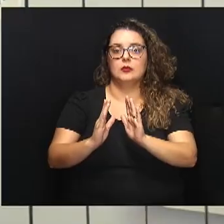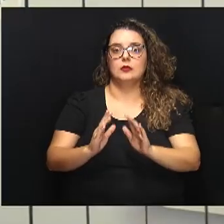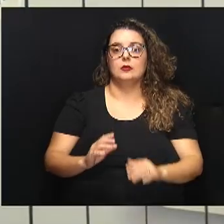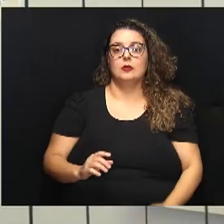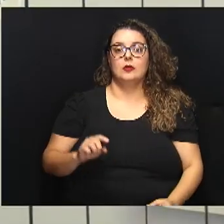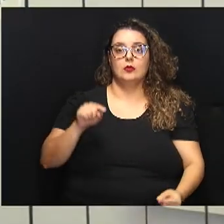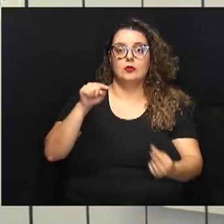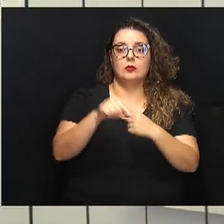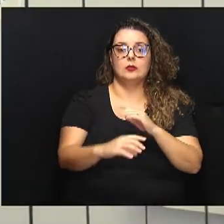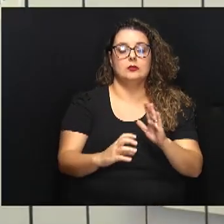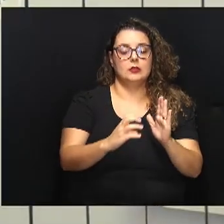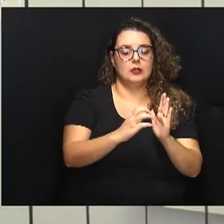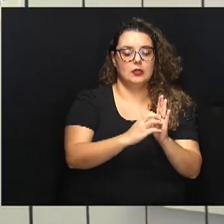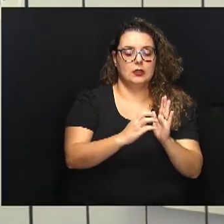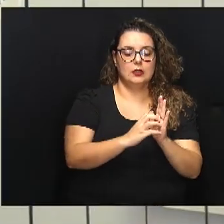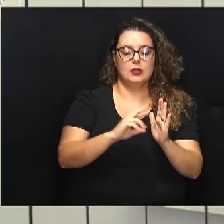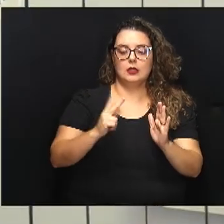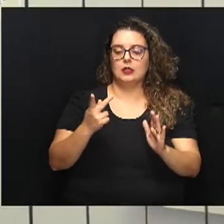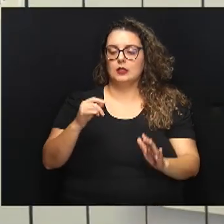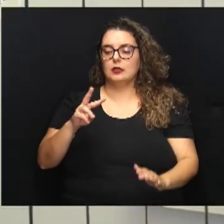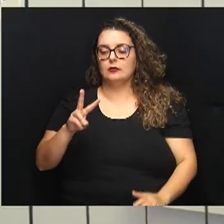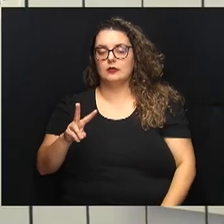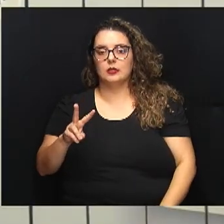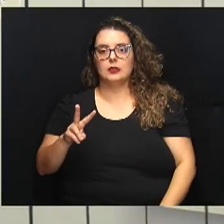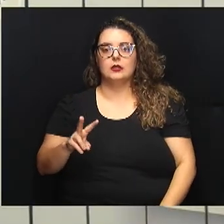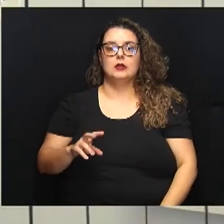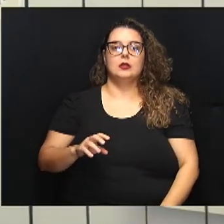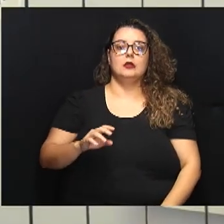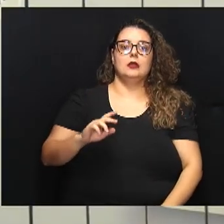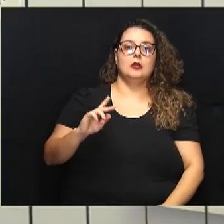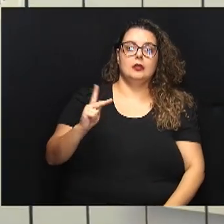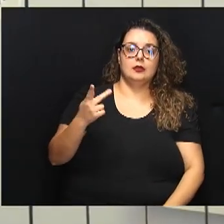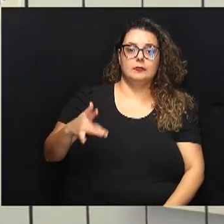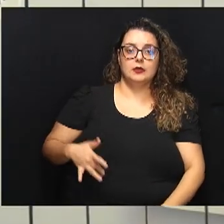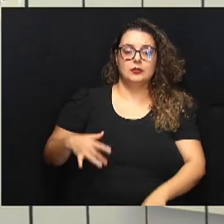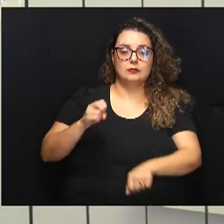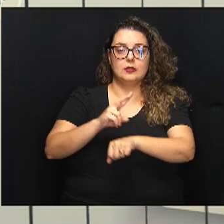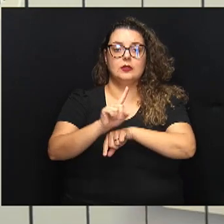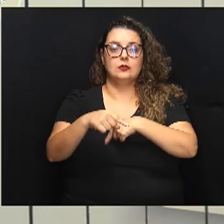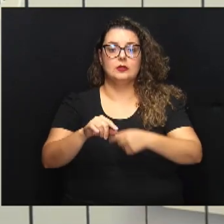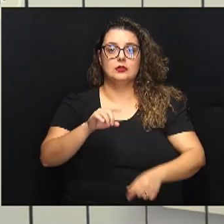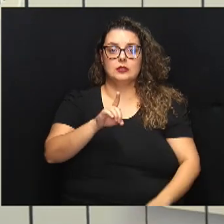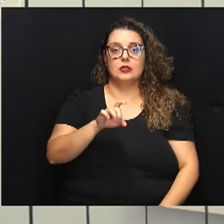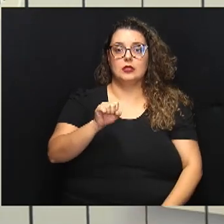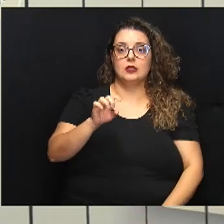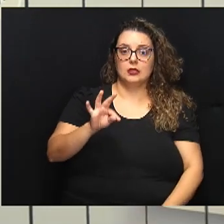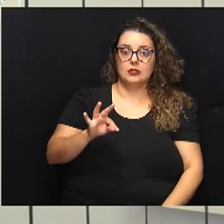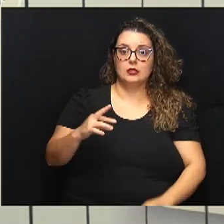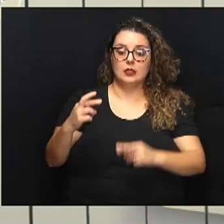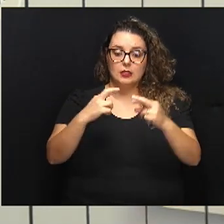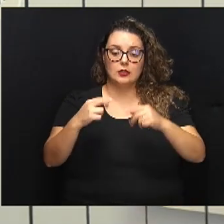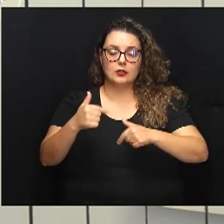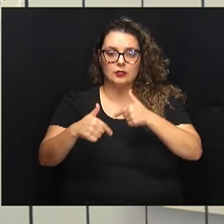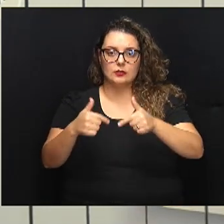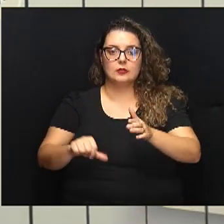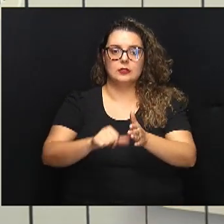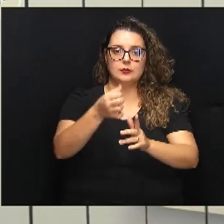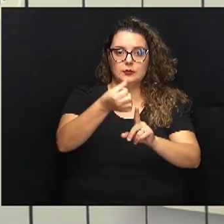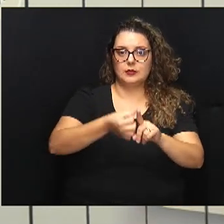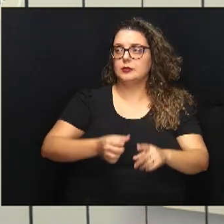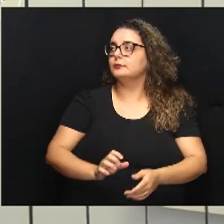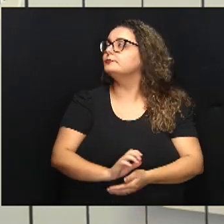HIV, AIDS, hepatites virais e outras ISTs, analisou o trabalho realizado neste primeiro